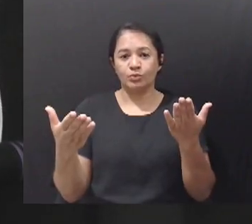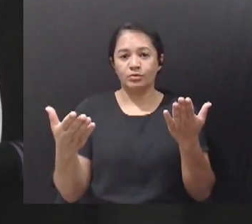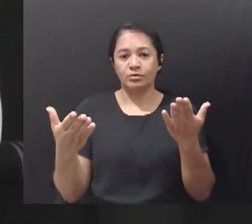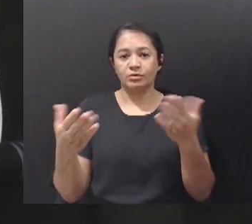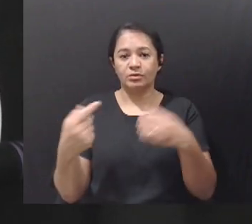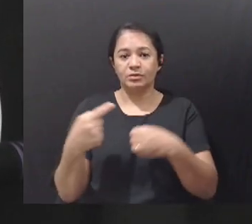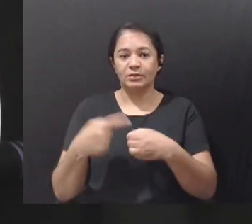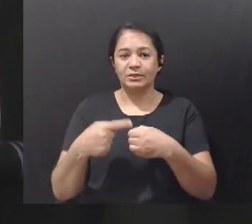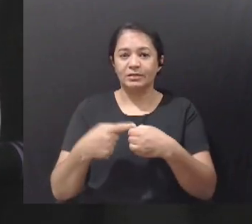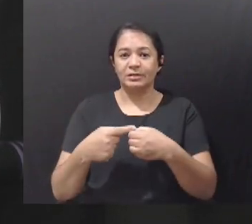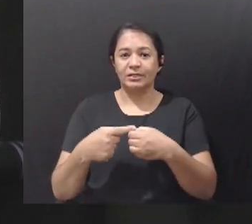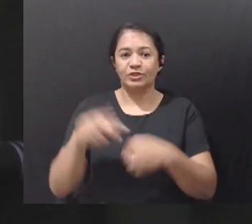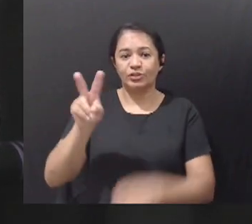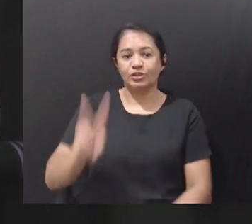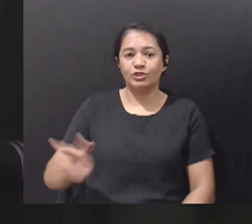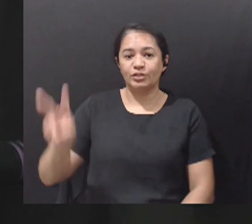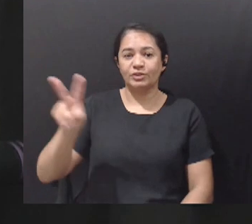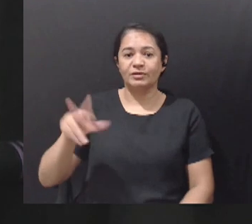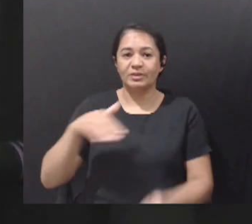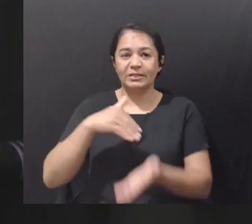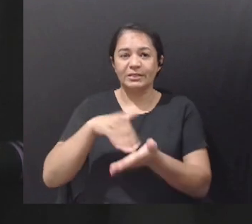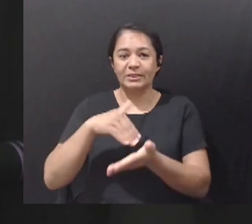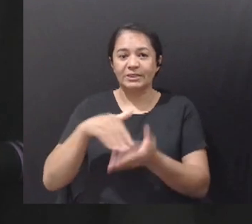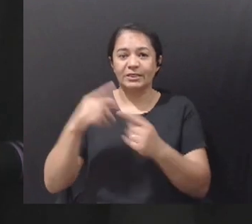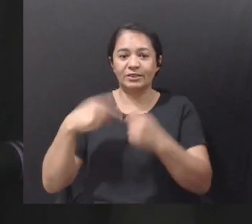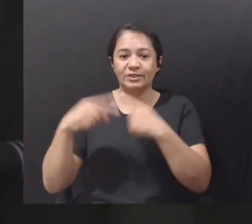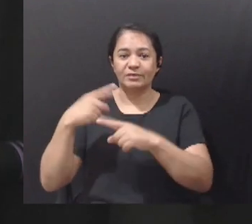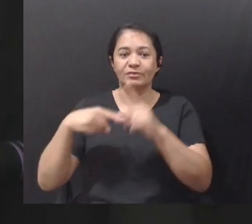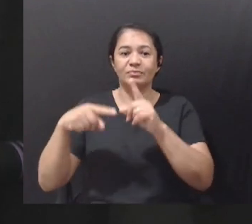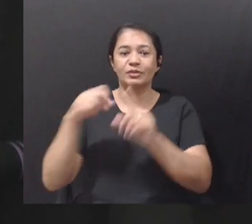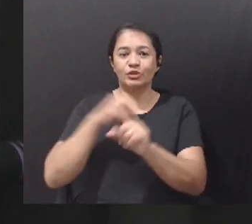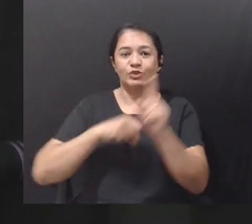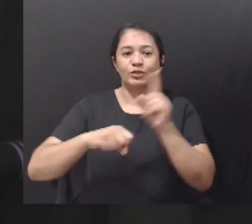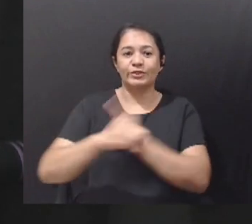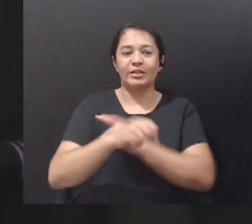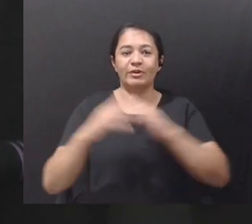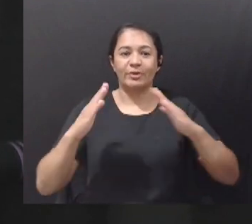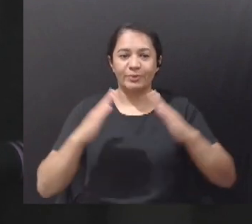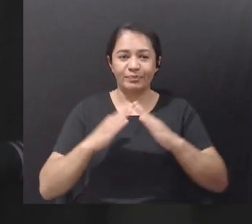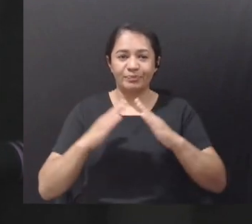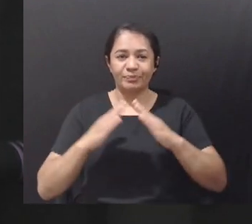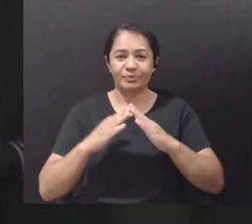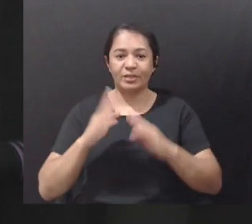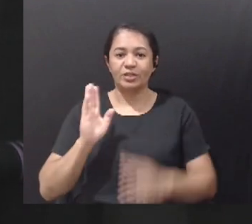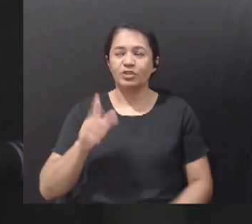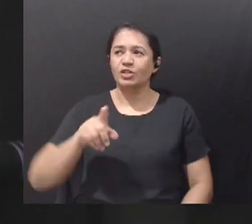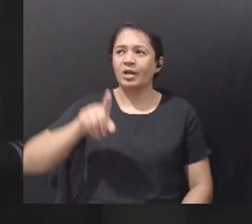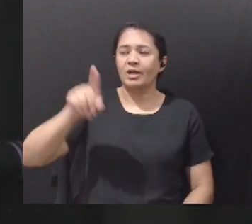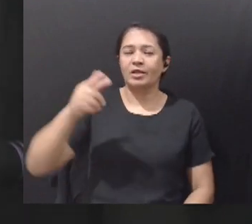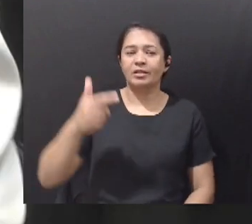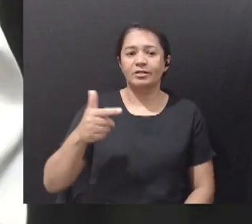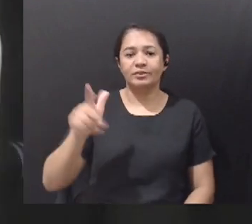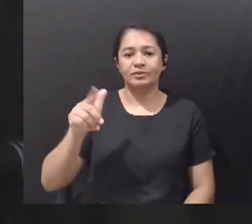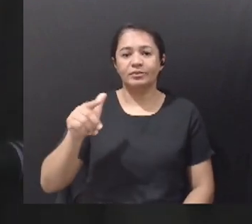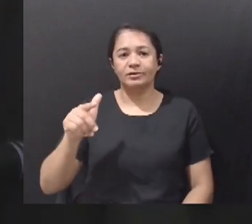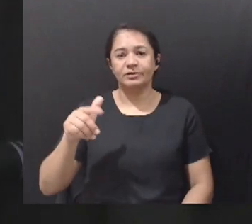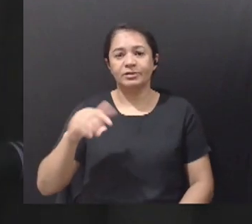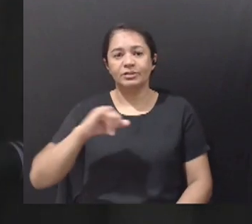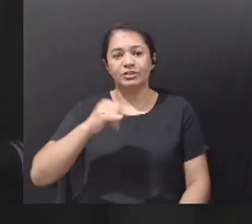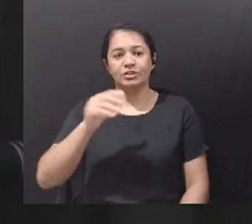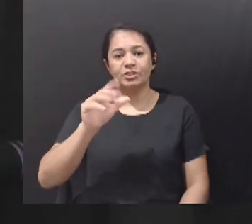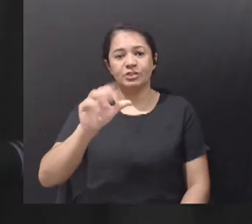como secretária de Desenvolvimento Social e Habitação, e fui em Jaguariúna a secretária de Educação também, ano